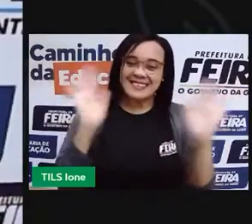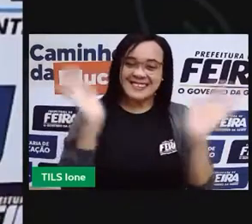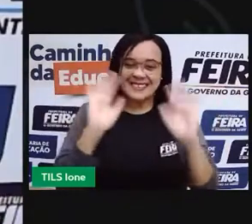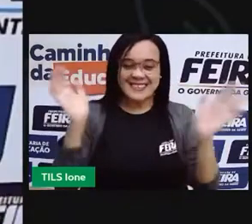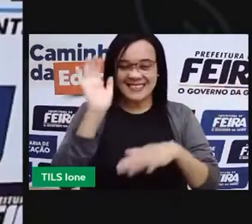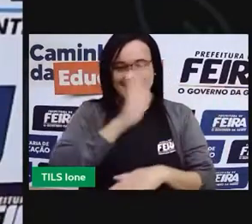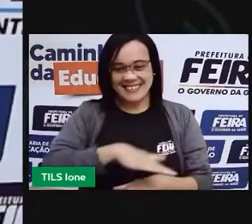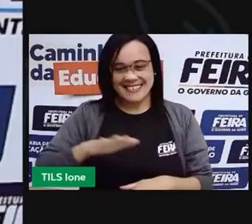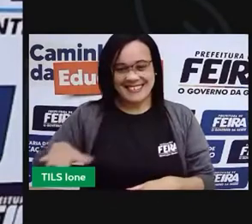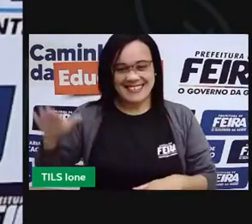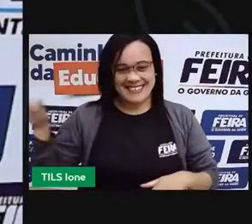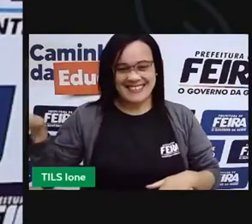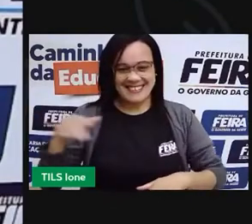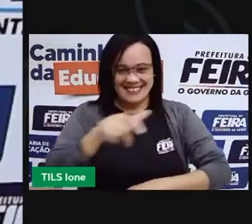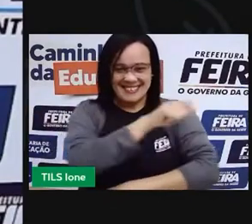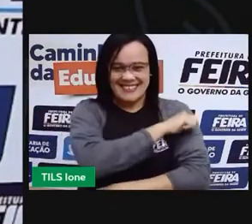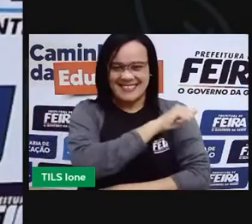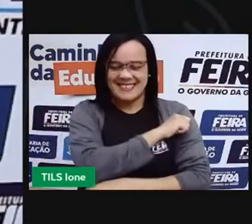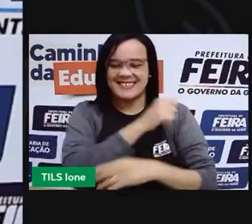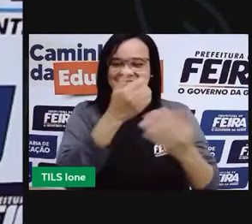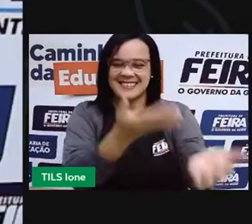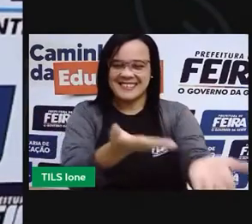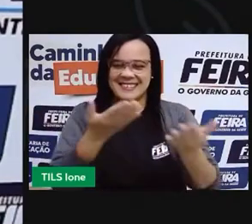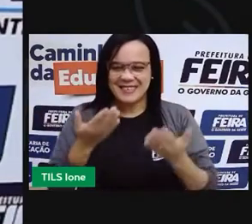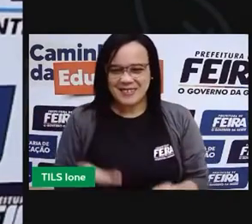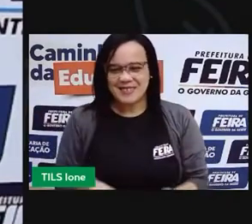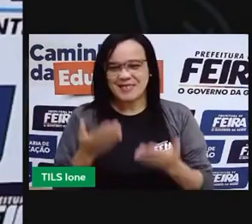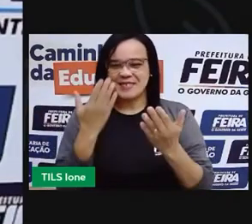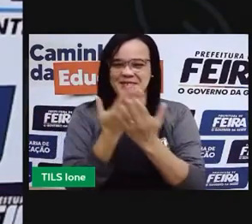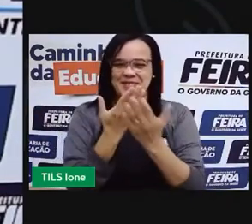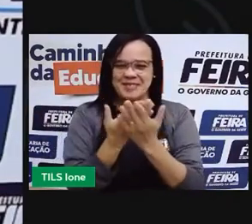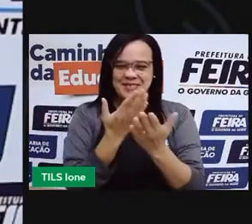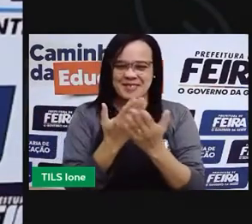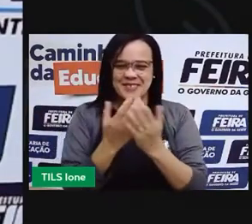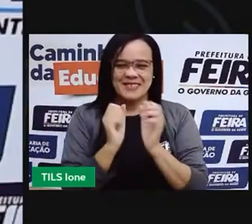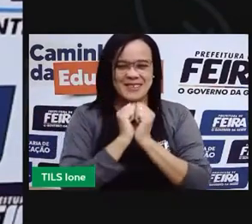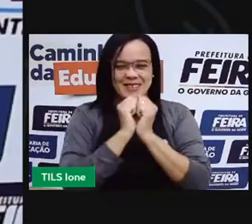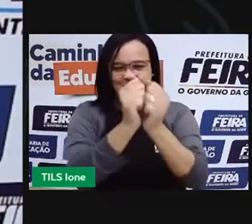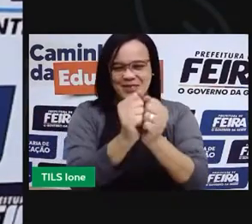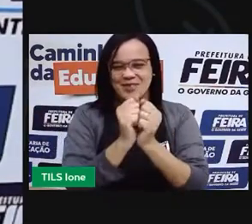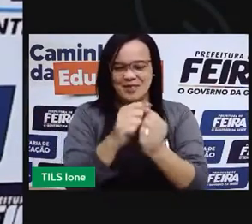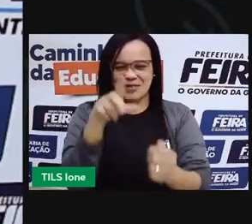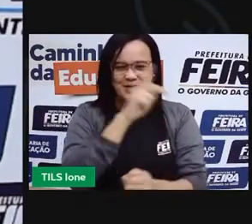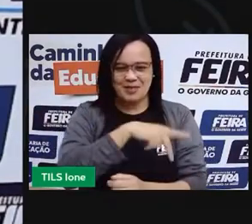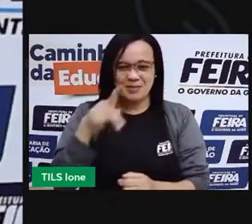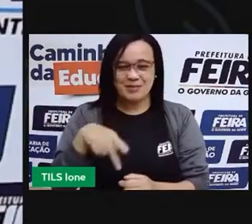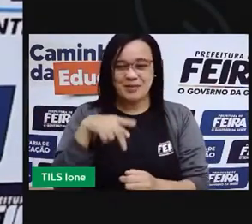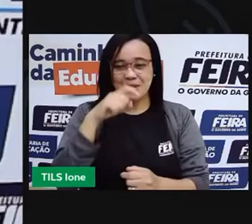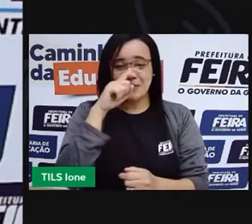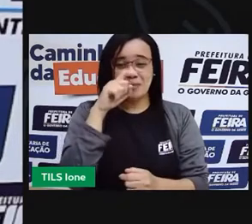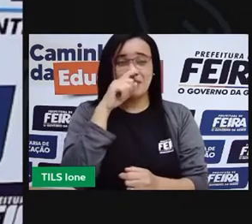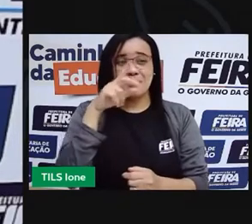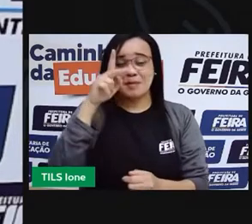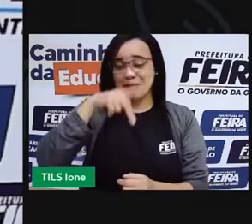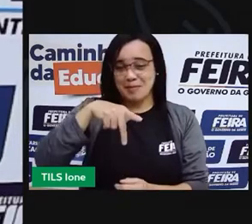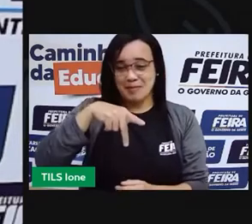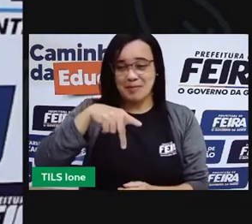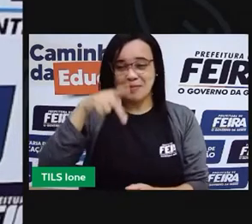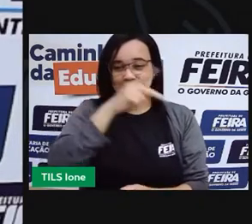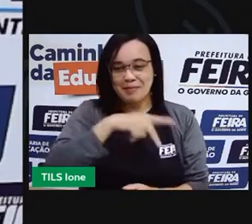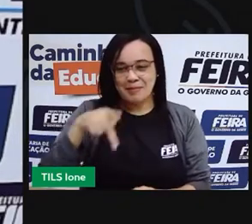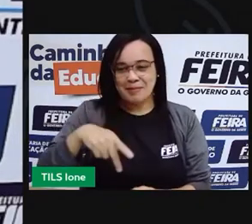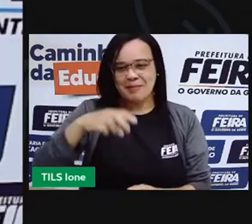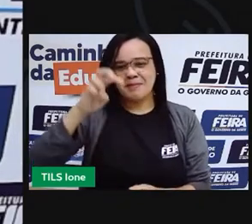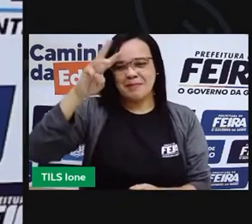Olá, criançada! Sejam bem-vindos a mais uma aula aqui comigo, Prova Cela. Hoje a gente vai